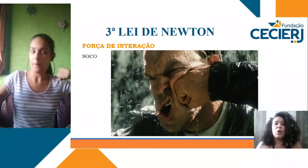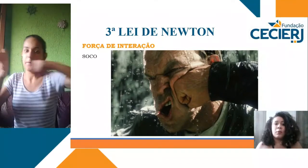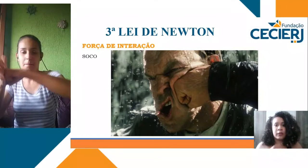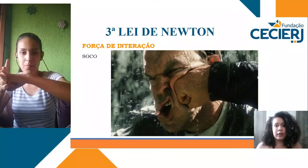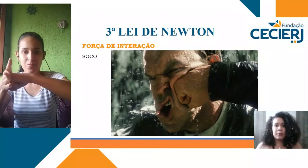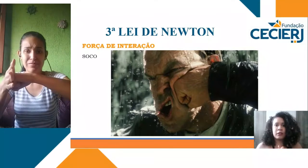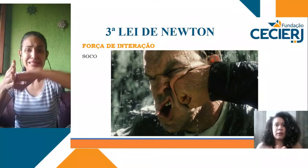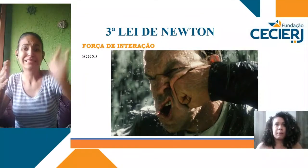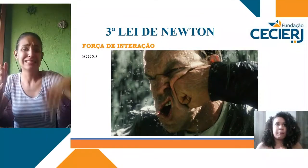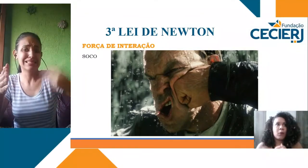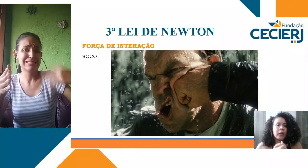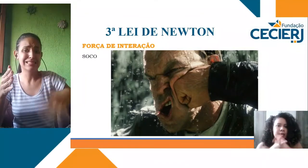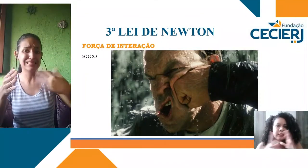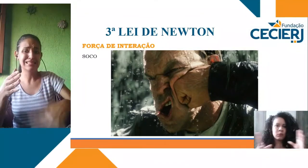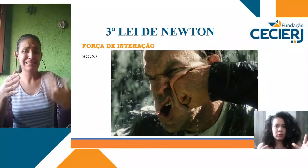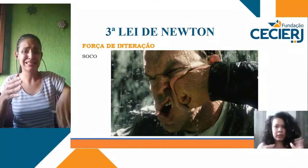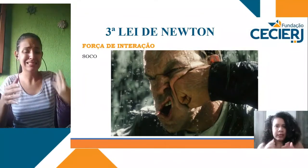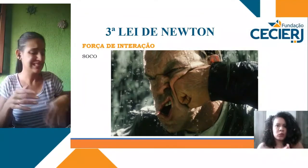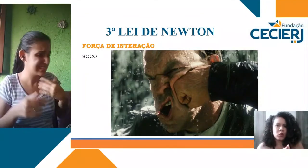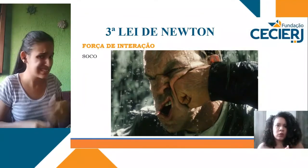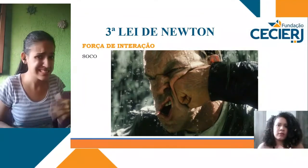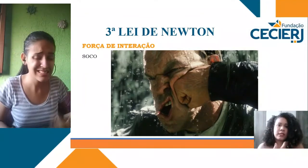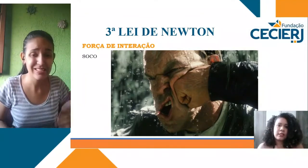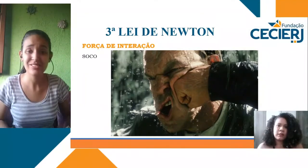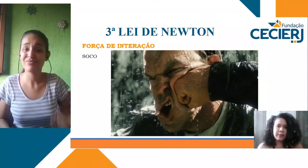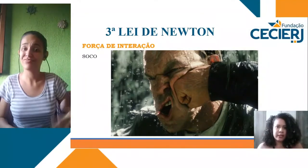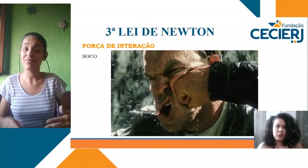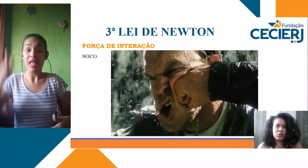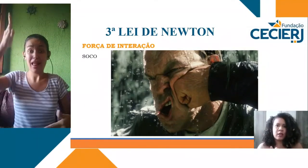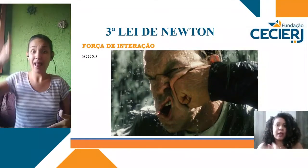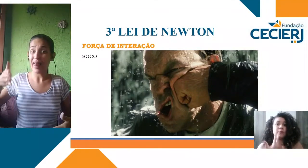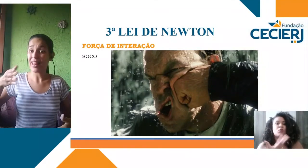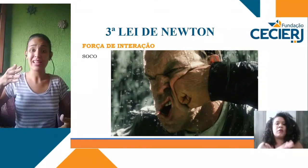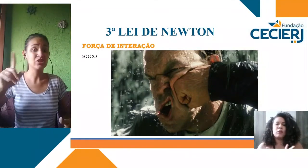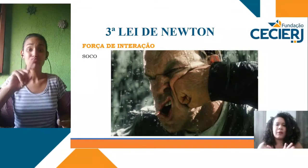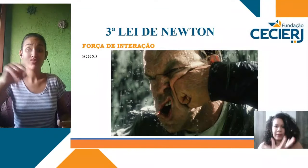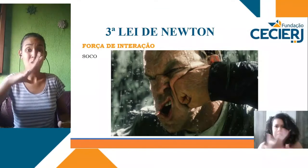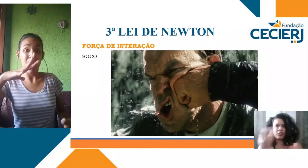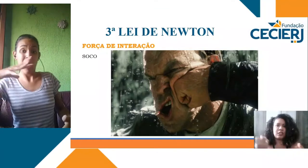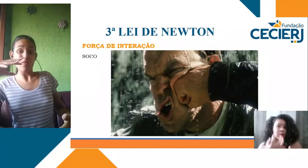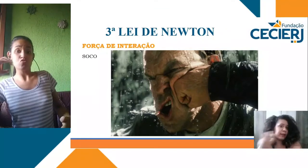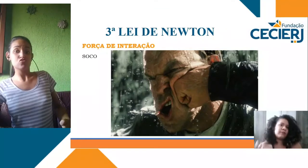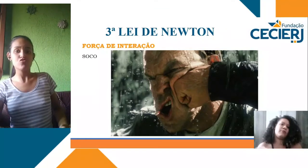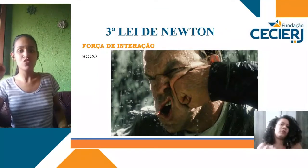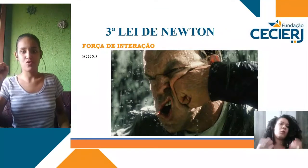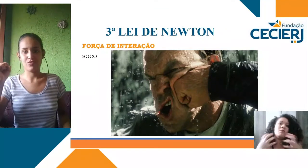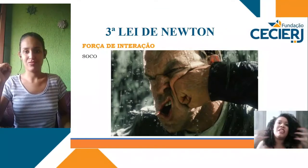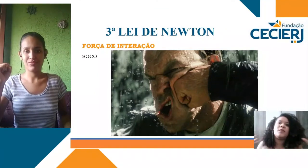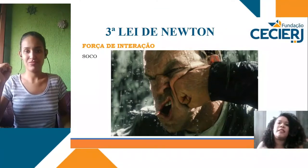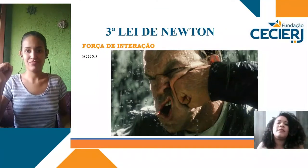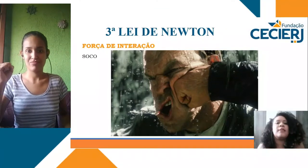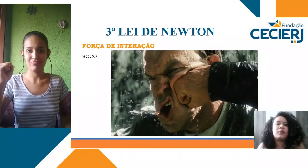ossinhos. Por quê? Porque pouquíssimo daquele soco que você deu na parede é absorvido pela parede e não é devolvido